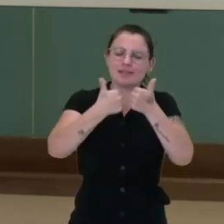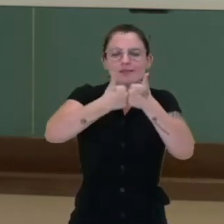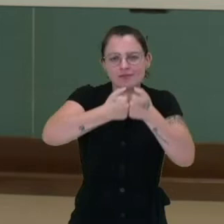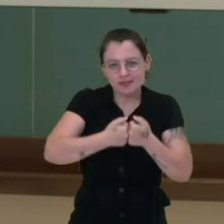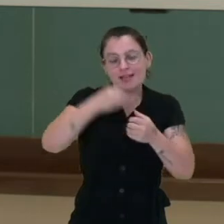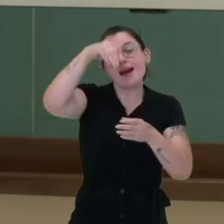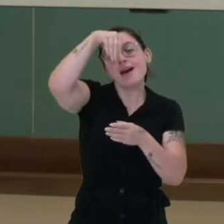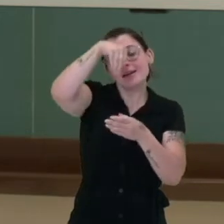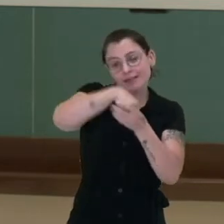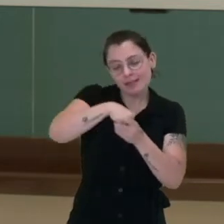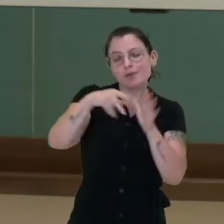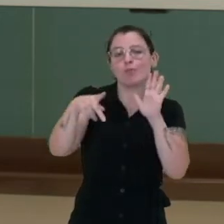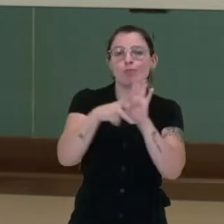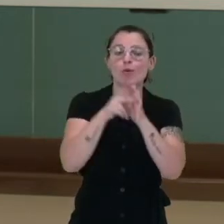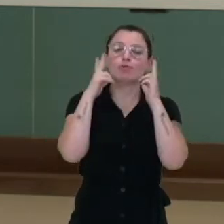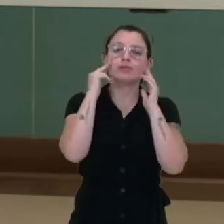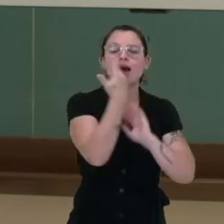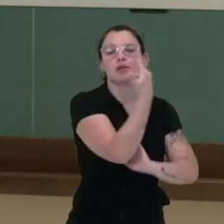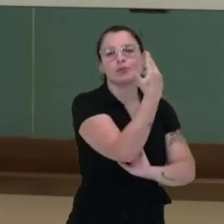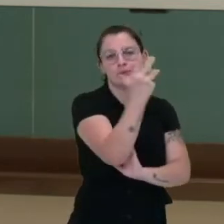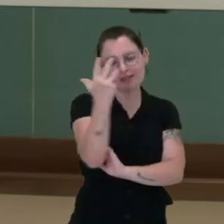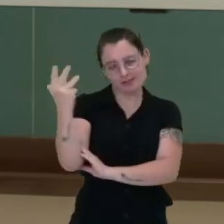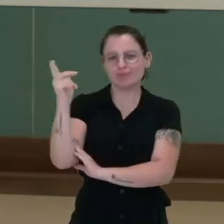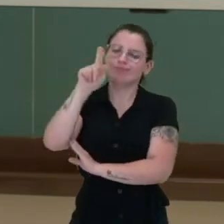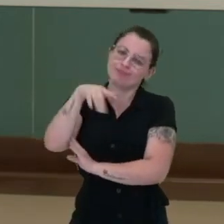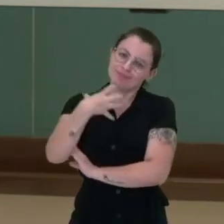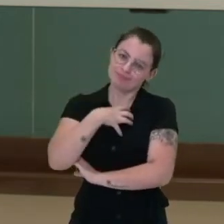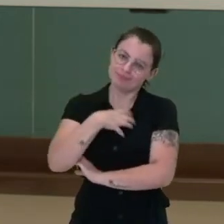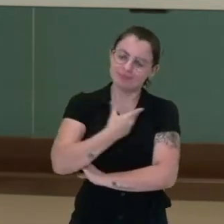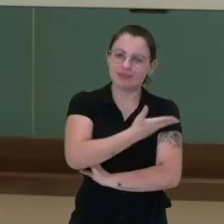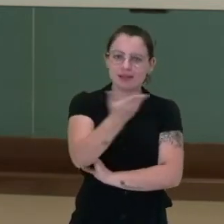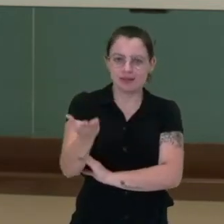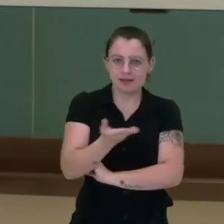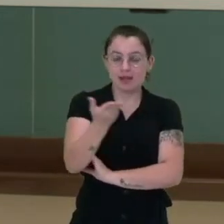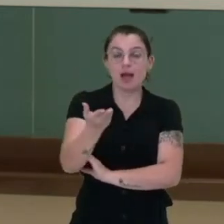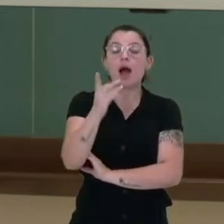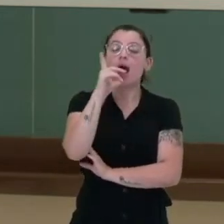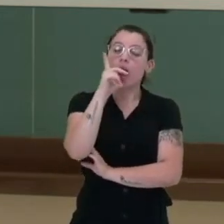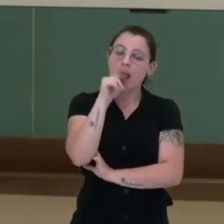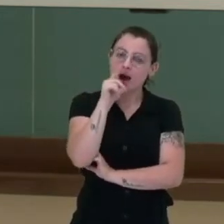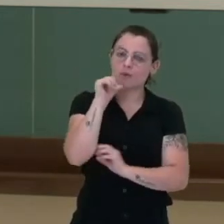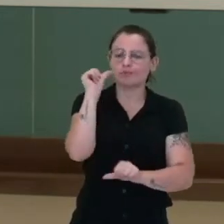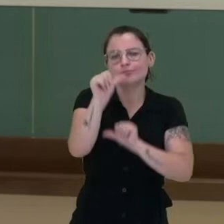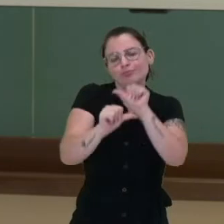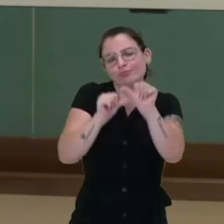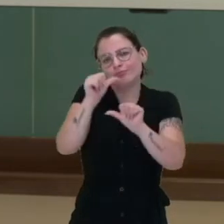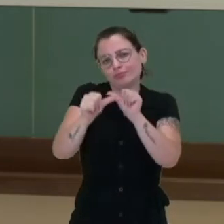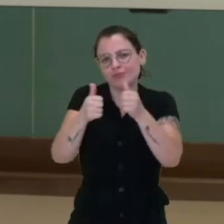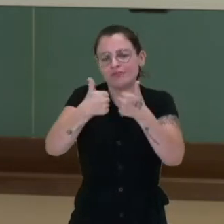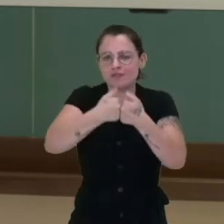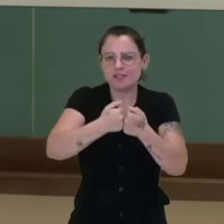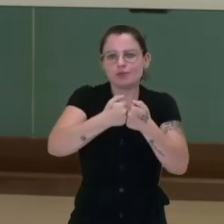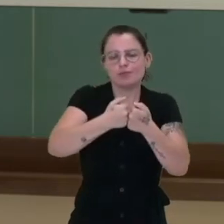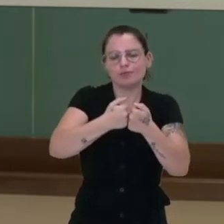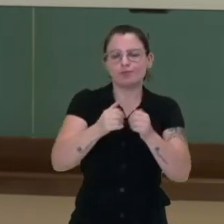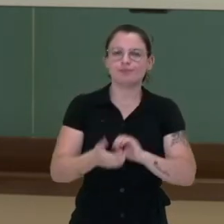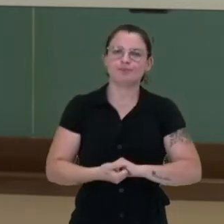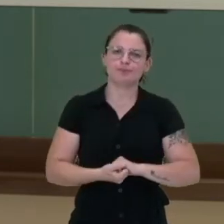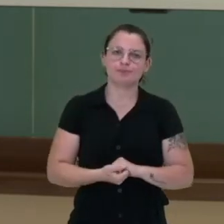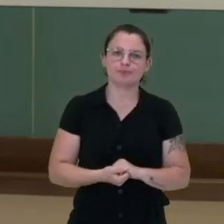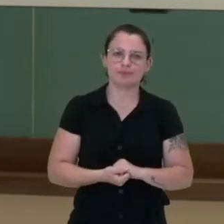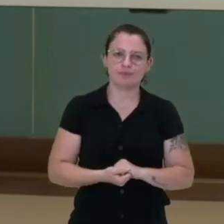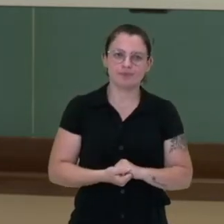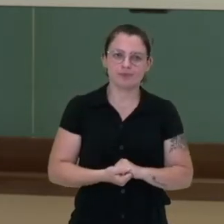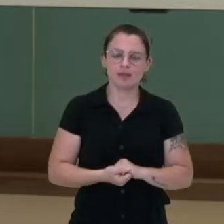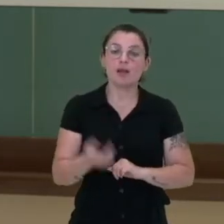ocorre na natureza é a passagem da água de um estado físico para o outro.